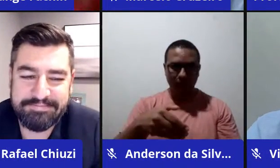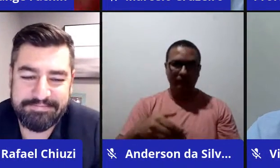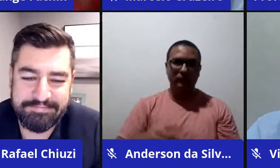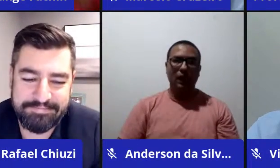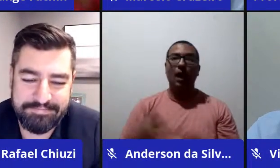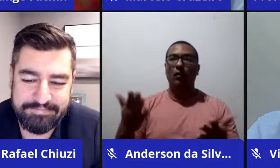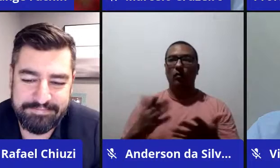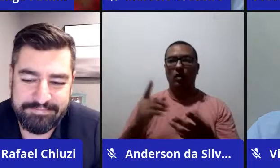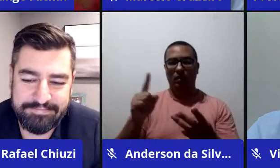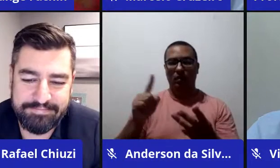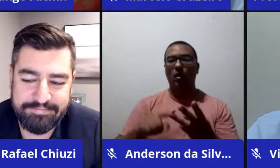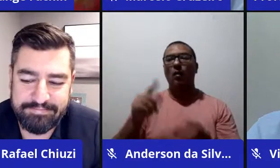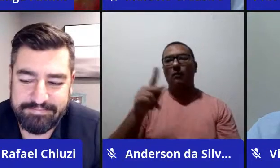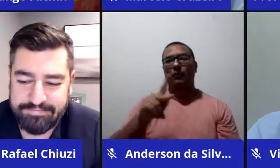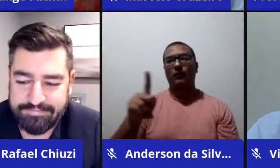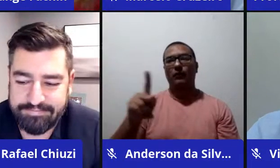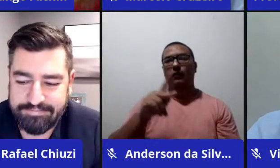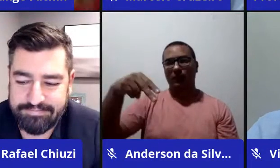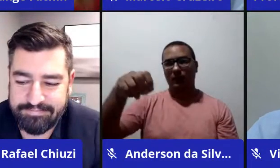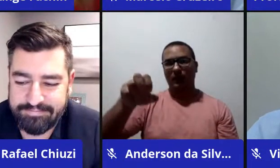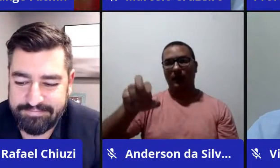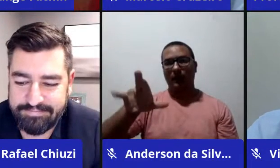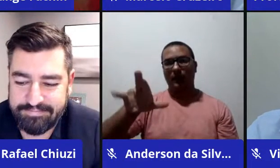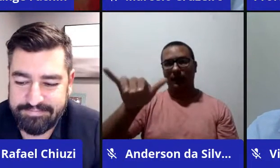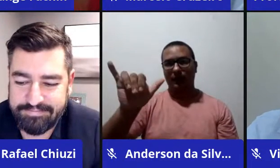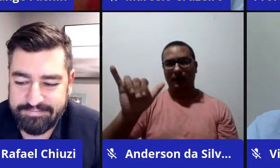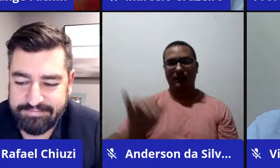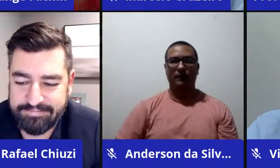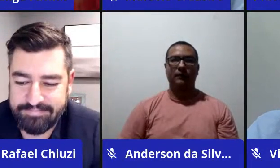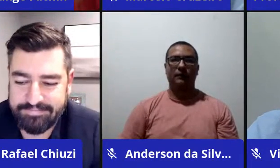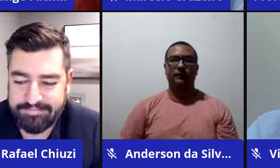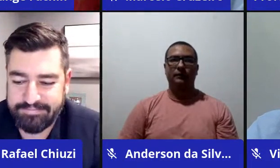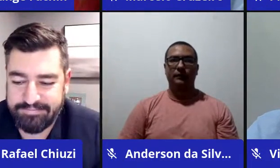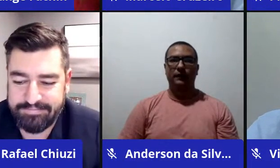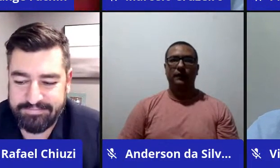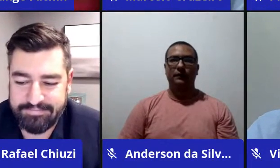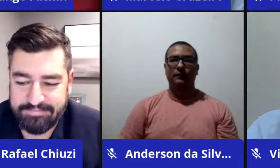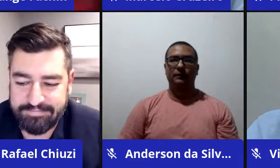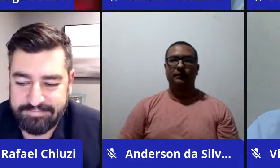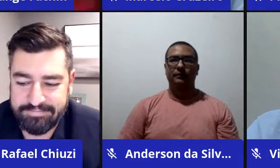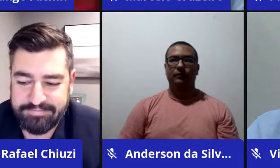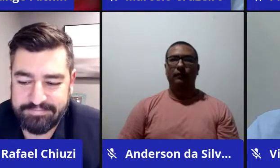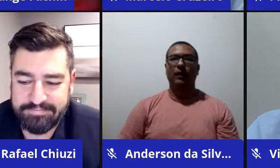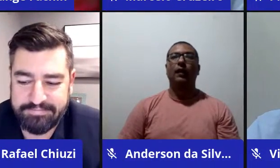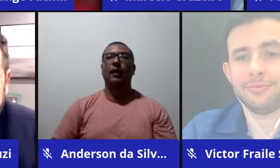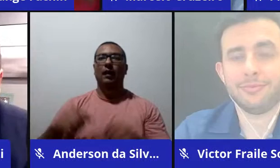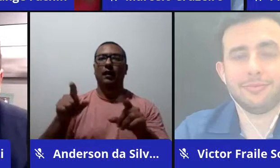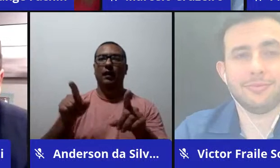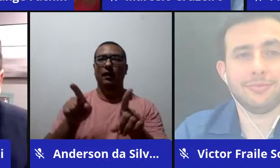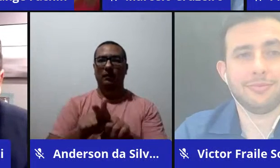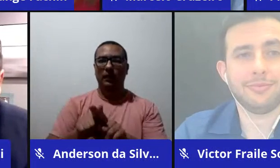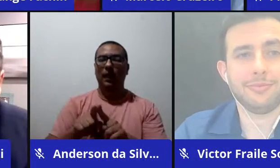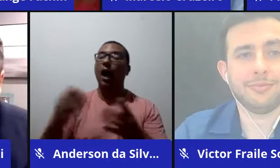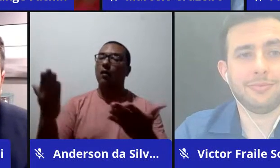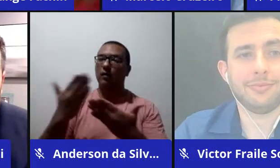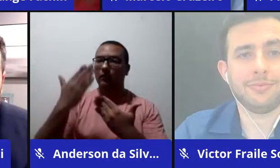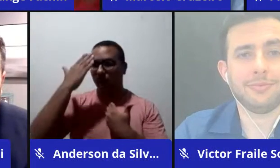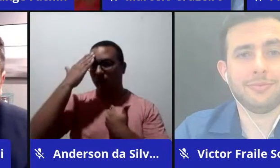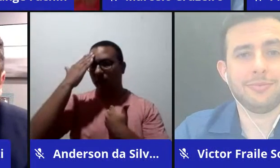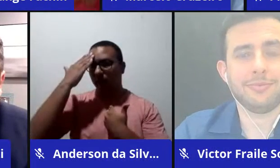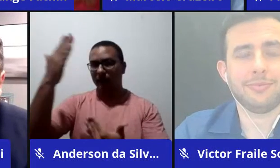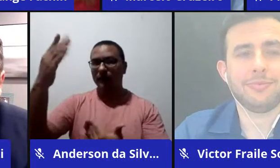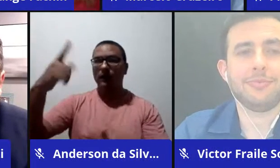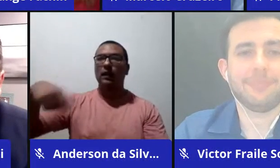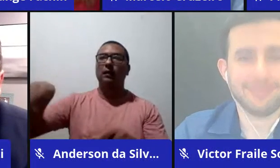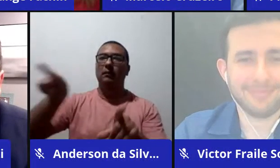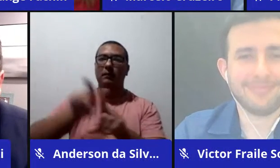o professor Neri, então, professor. Valeu, professora Cibele. Primeiramente, agradecer o gentil convite